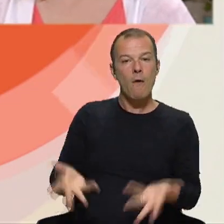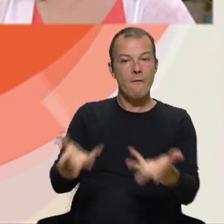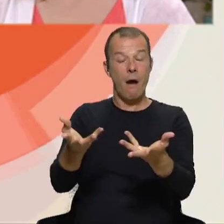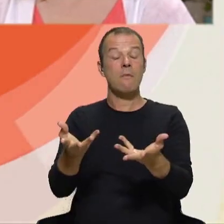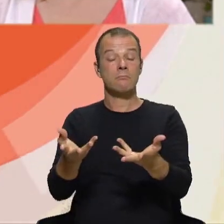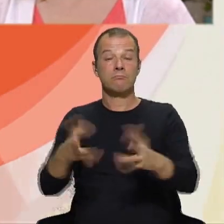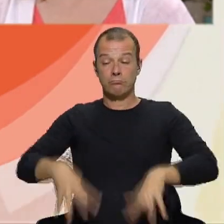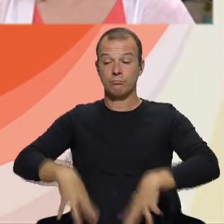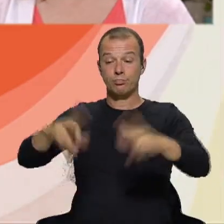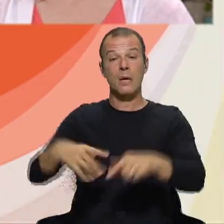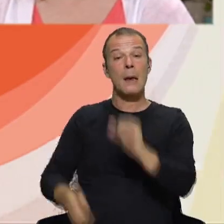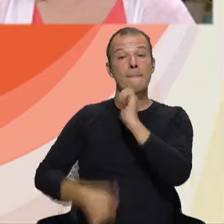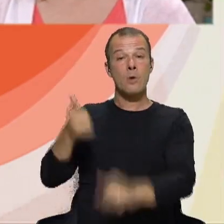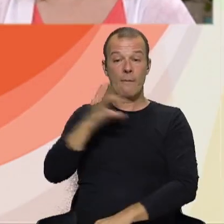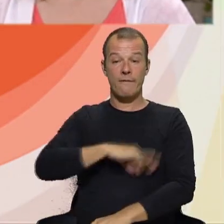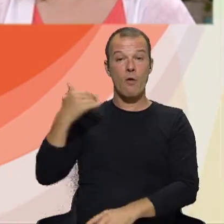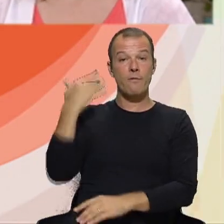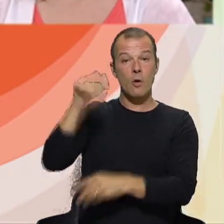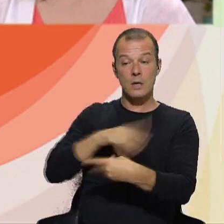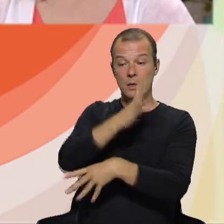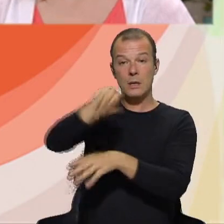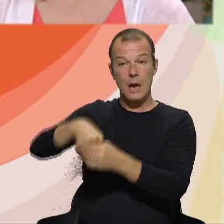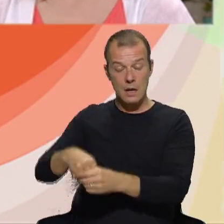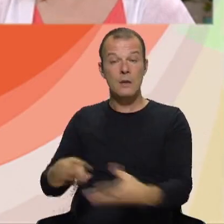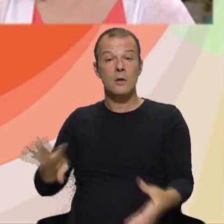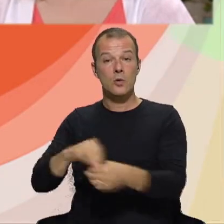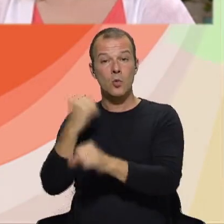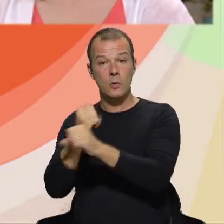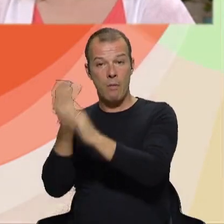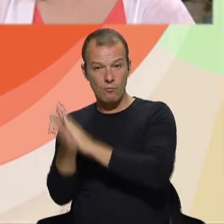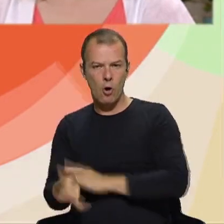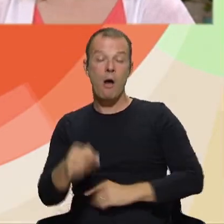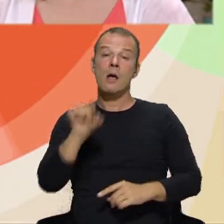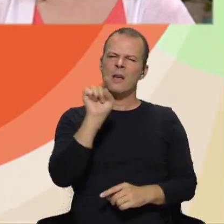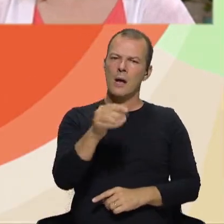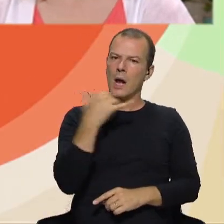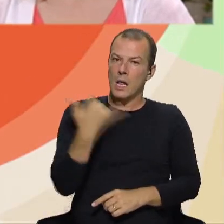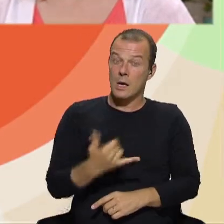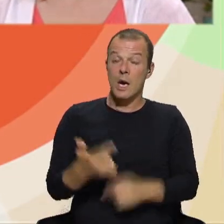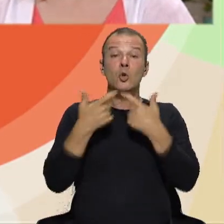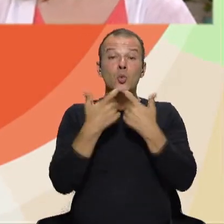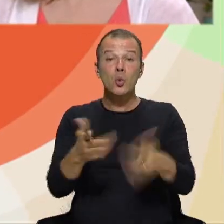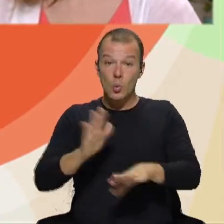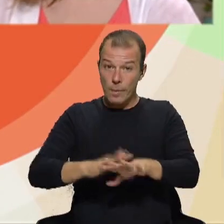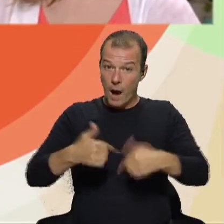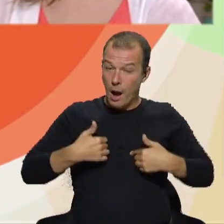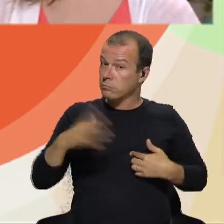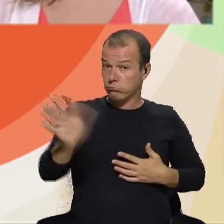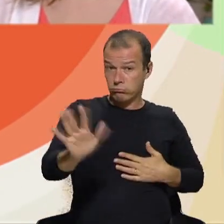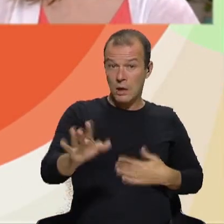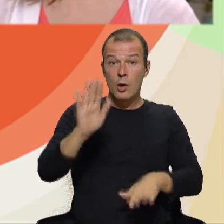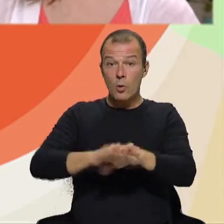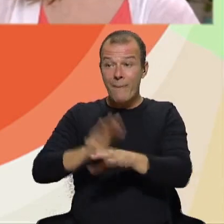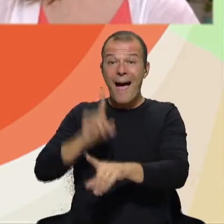ser melhor profissional no futuro e integrar-se no mercado de trabalho. Isso para nós é uma enorme alegria. E isto tudo não se deve a nós, deve-se